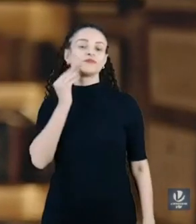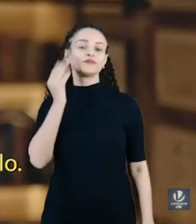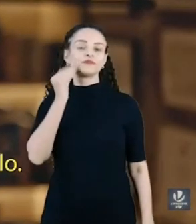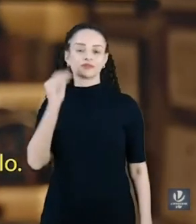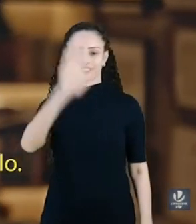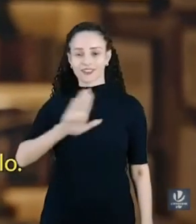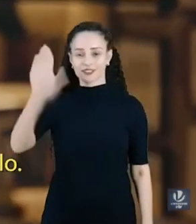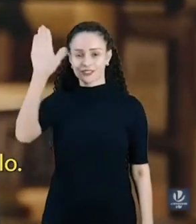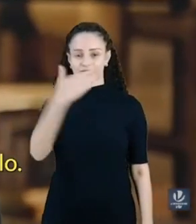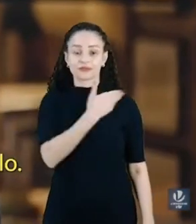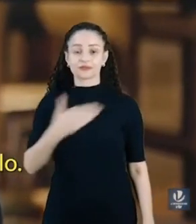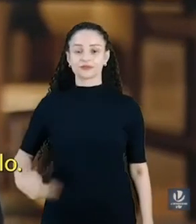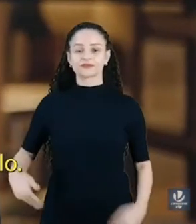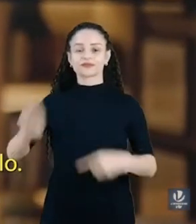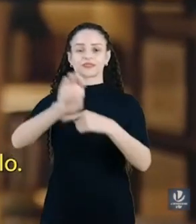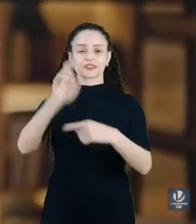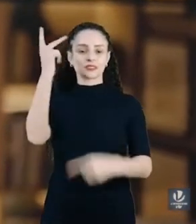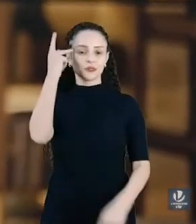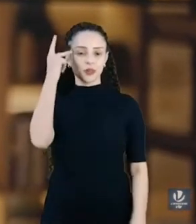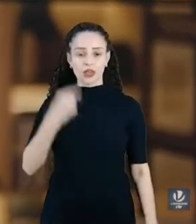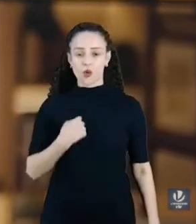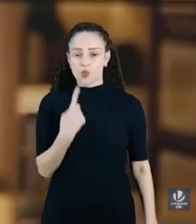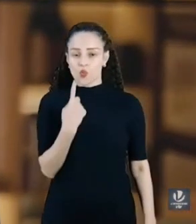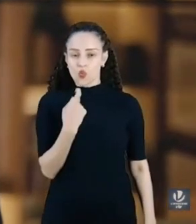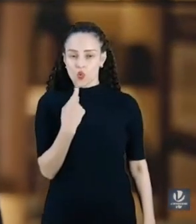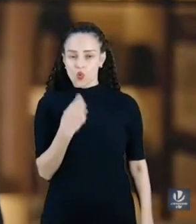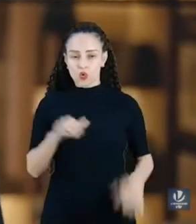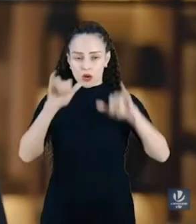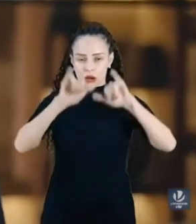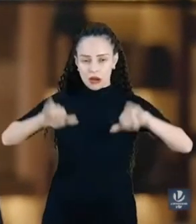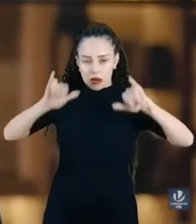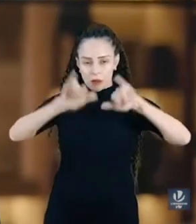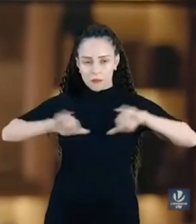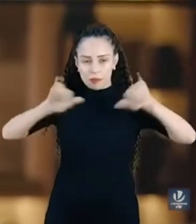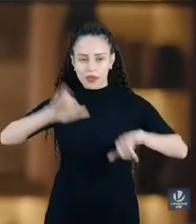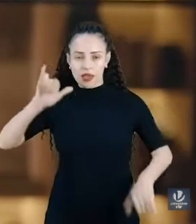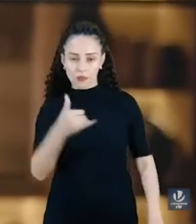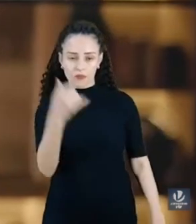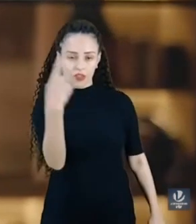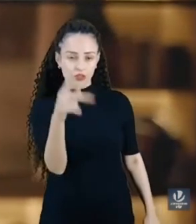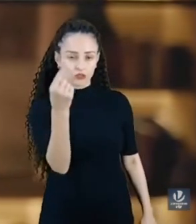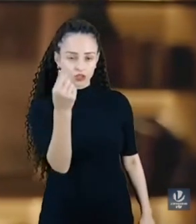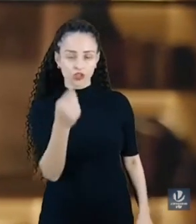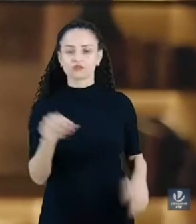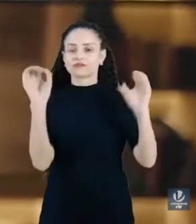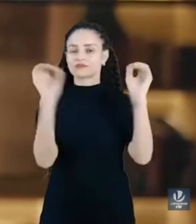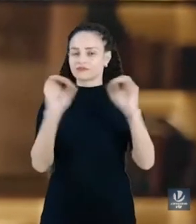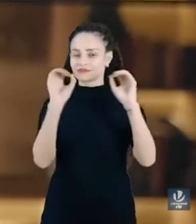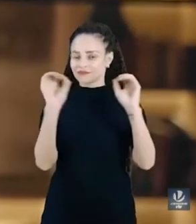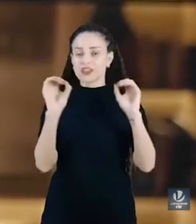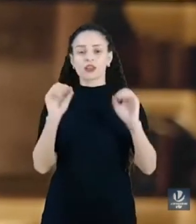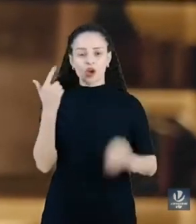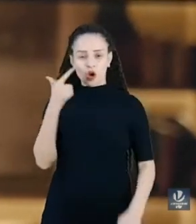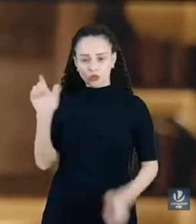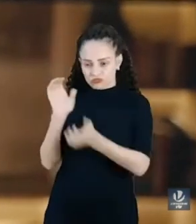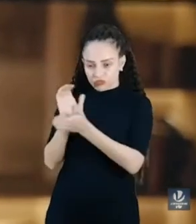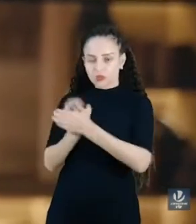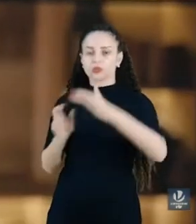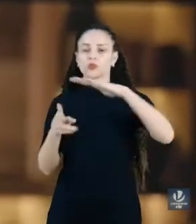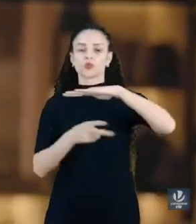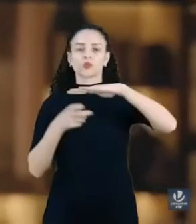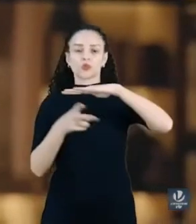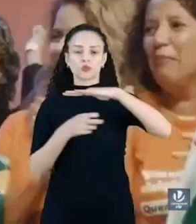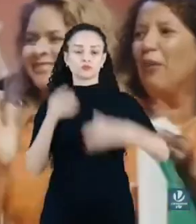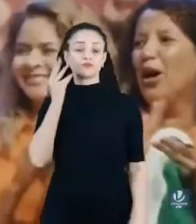Eu sou Vinícius Poit, candidato a governador do estado de São Paulo, e eu sou o único que não utiliza dinheiro público para fazer campanha. Os outros que vêm aí em seguida,